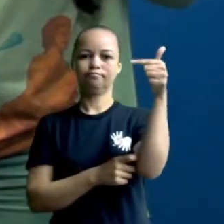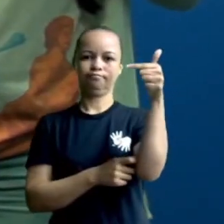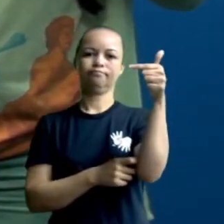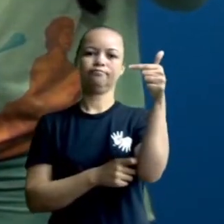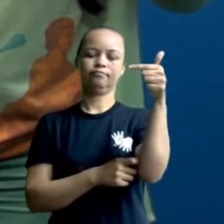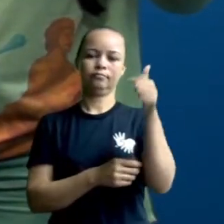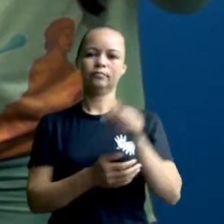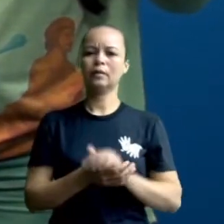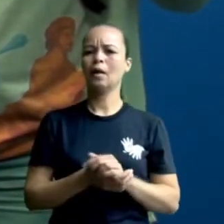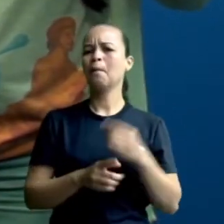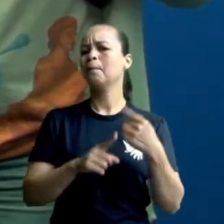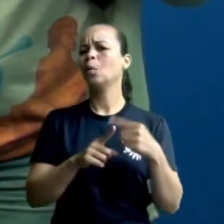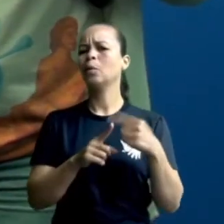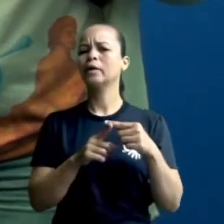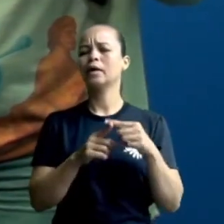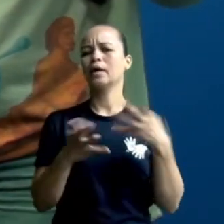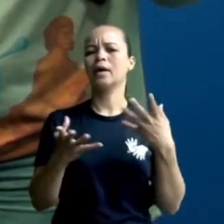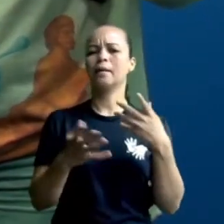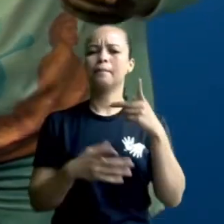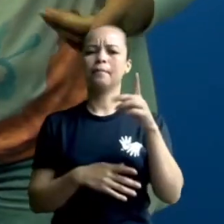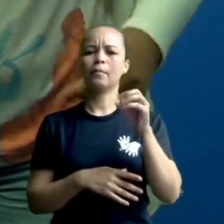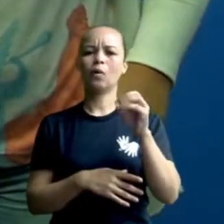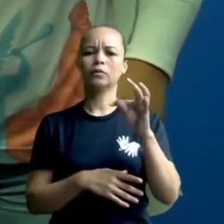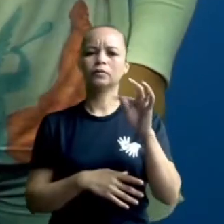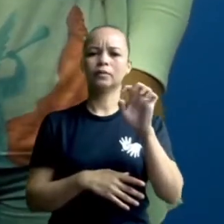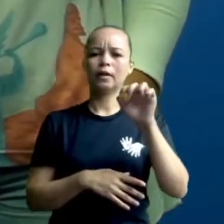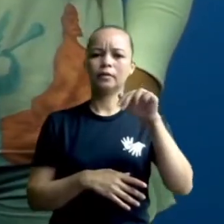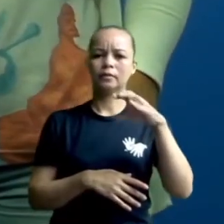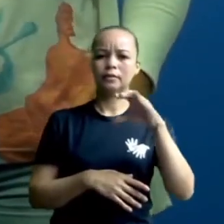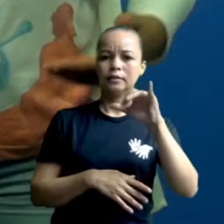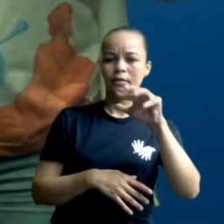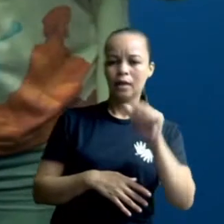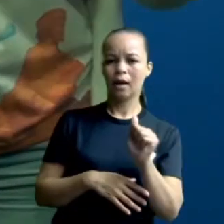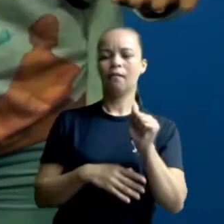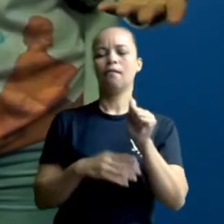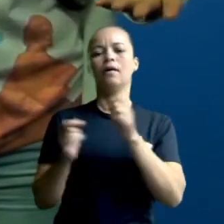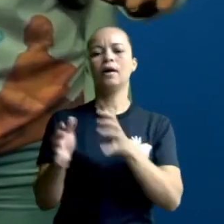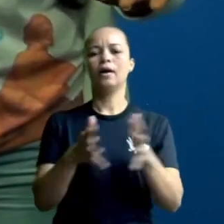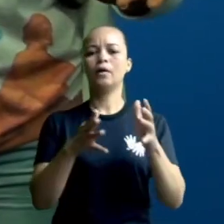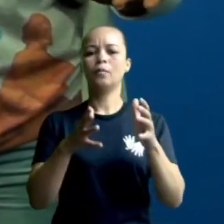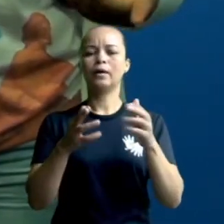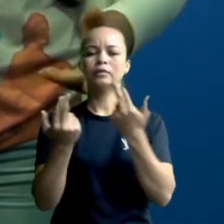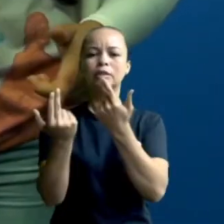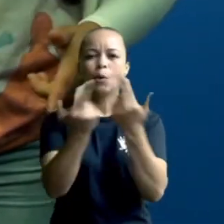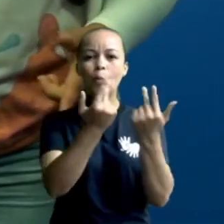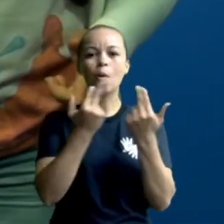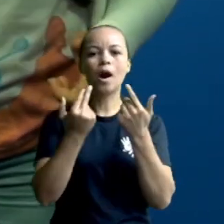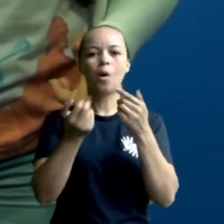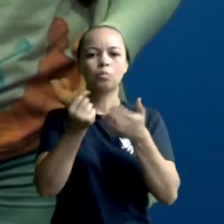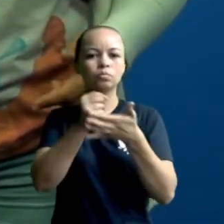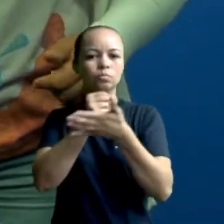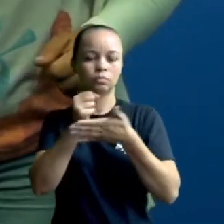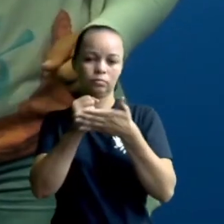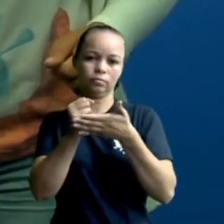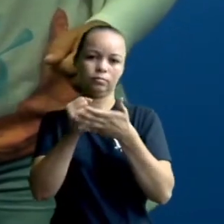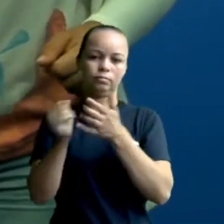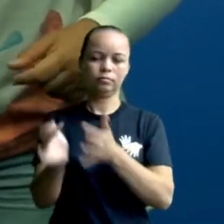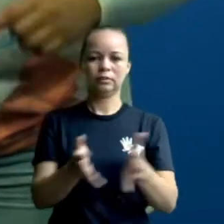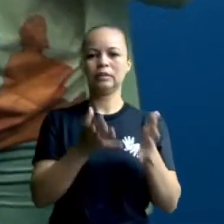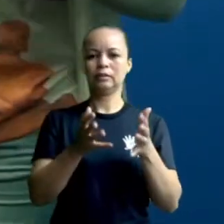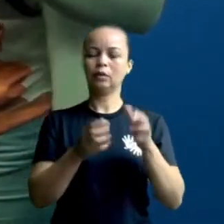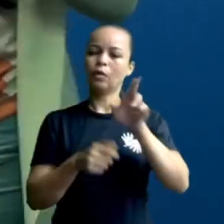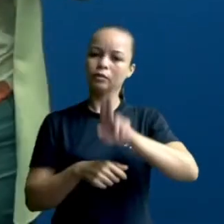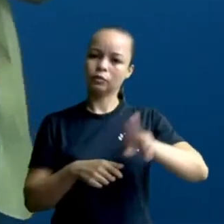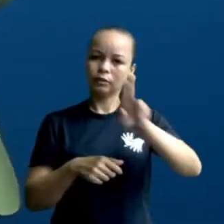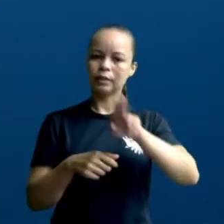Porque potência é uma multiplicação de bases iguais. E no nosso quadrado, as unidades são